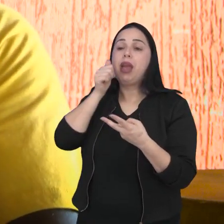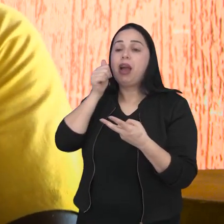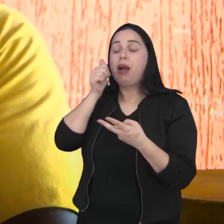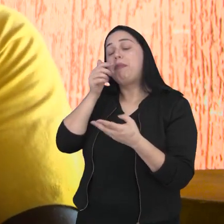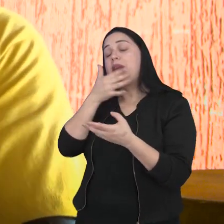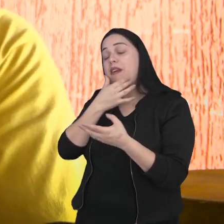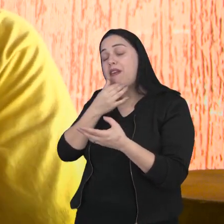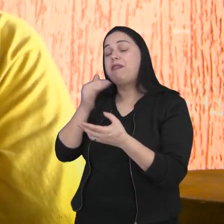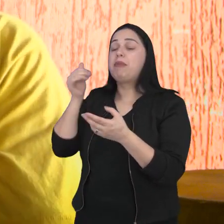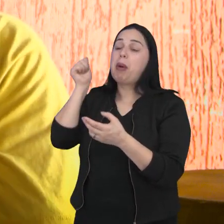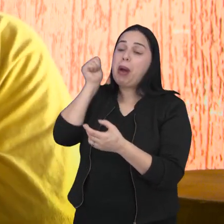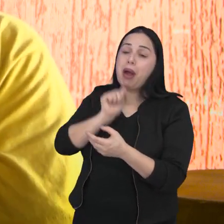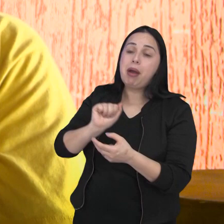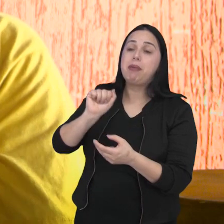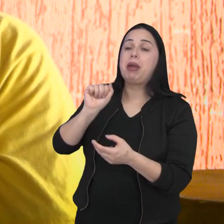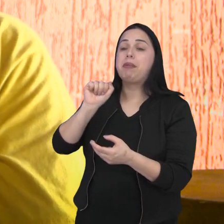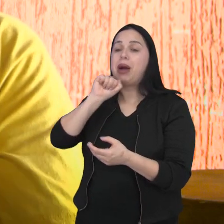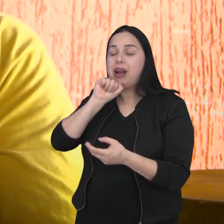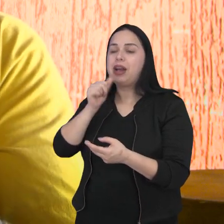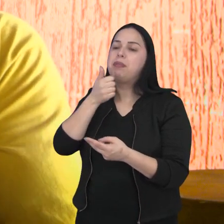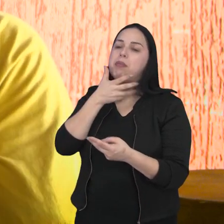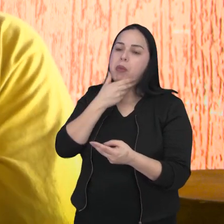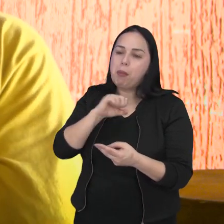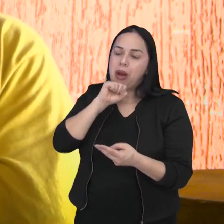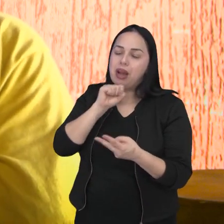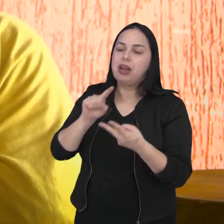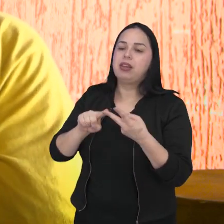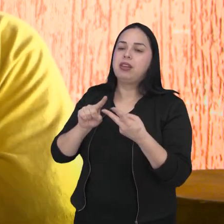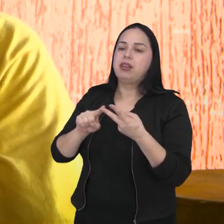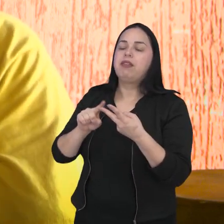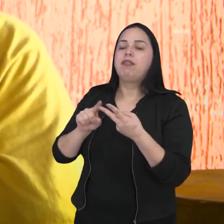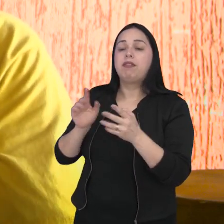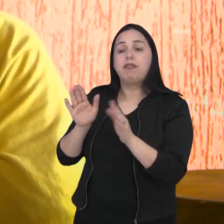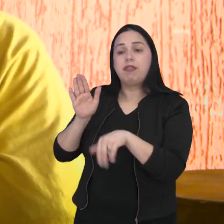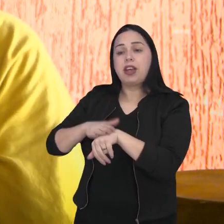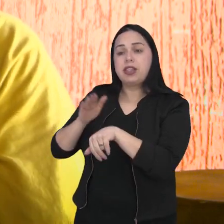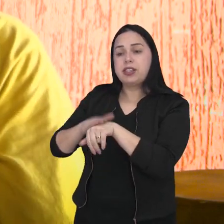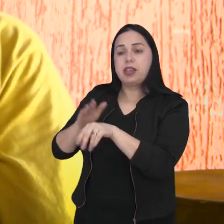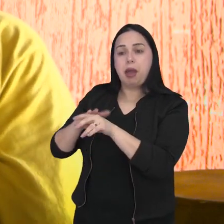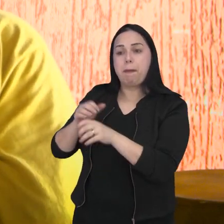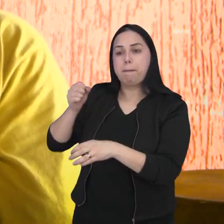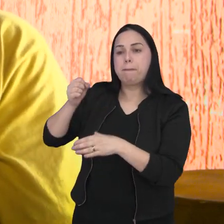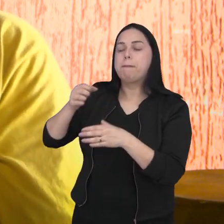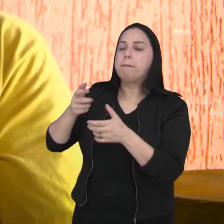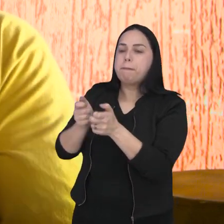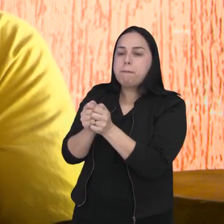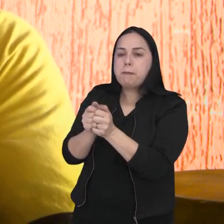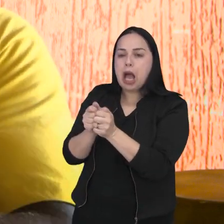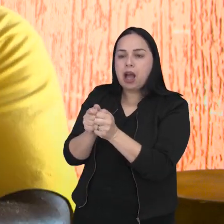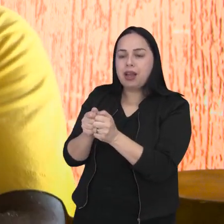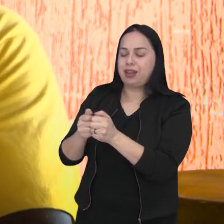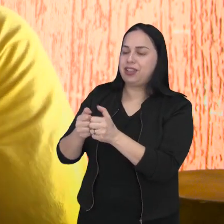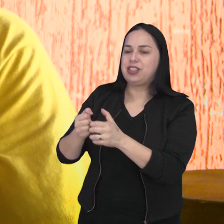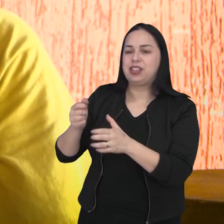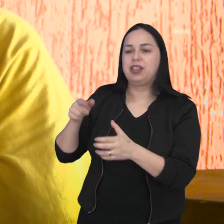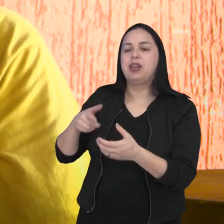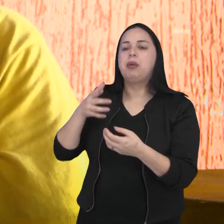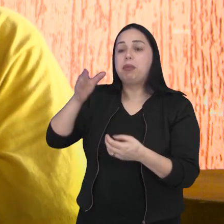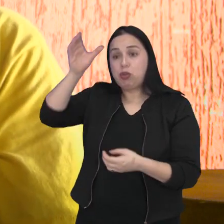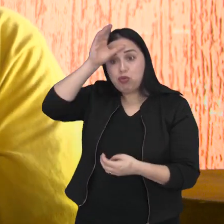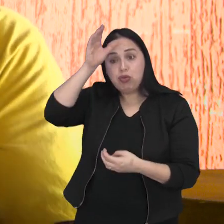jongo, a minha família fazia paçoca. Meu pai, os meus